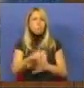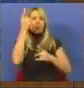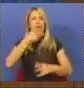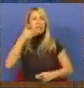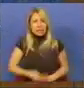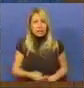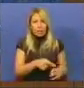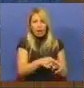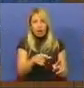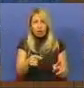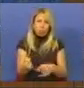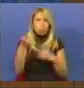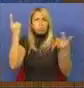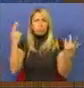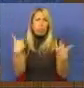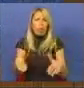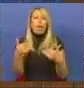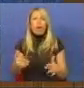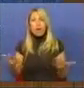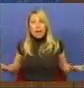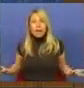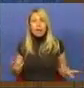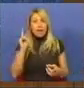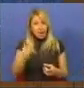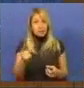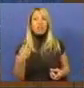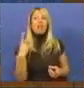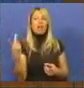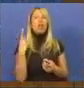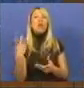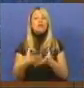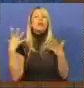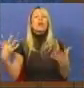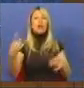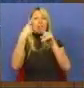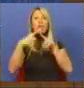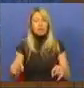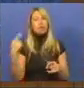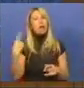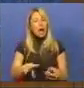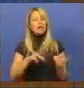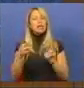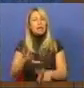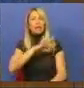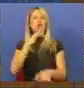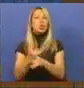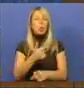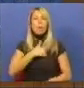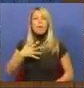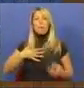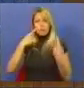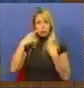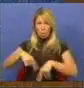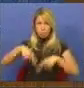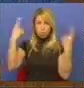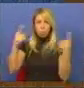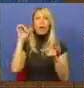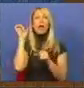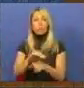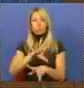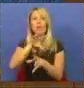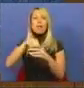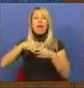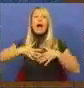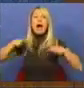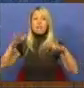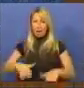a nossa segunda diferença. Temos outra alternativa, uma empresa pública, cliente principal da Armada, trabalhando para o mercado